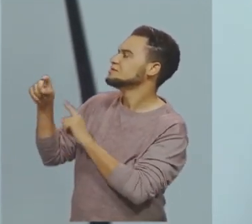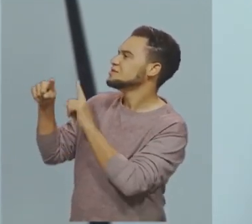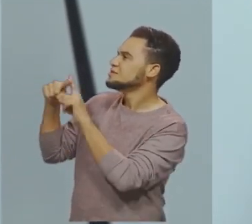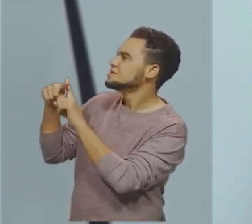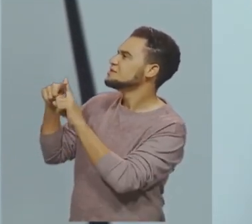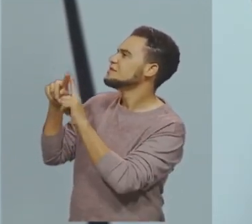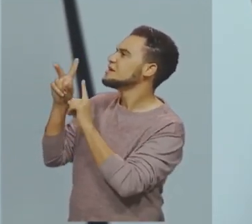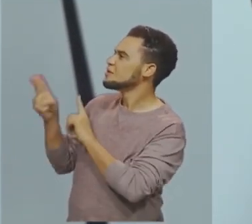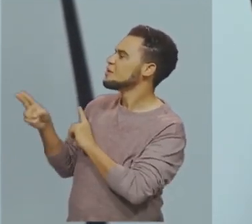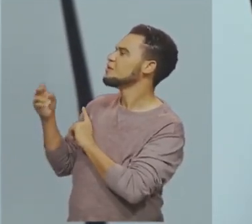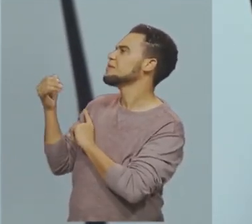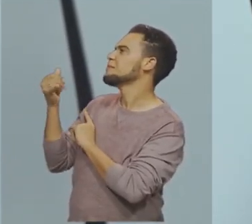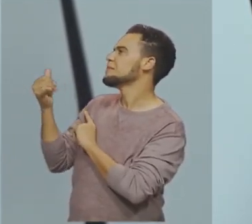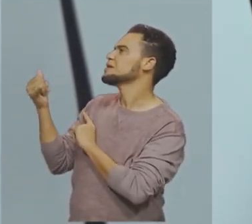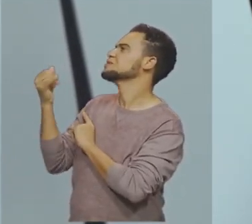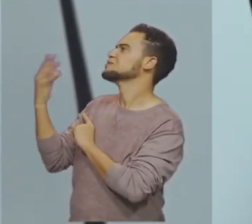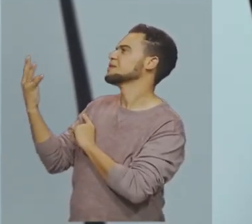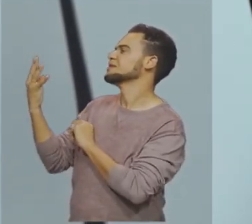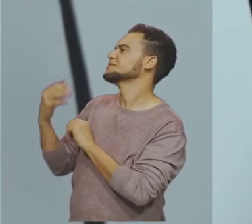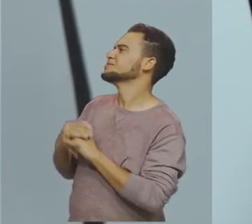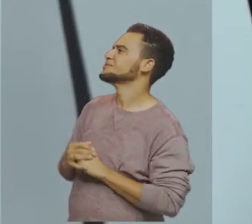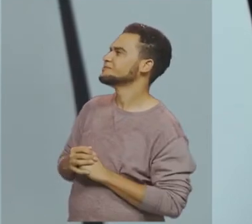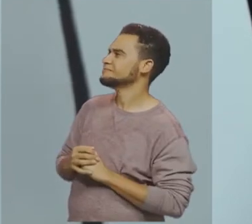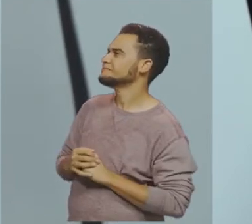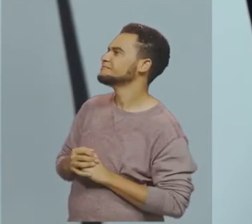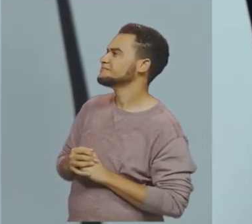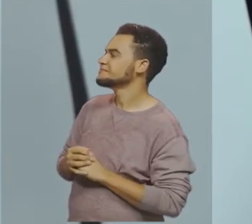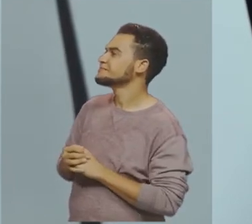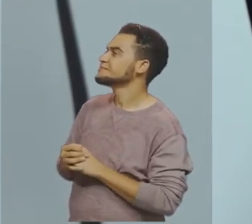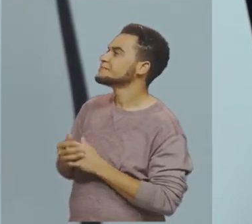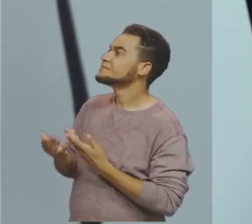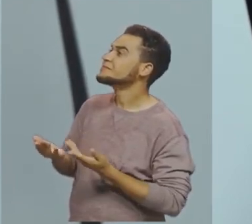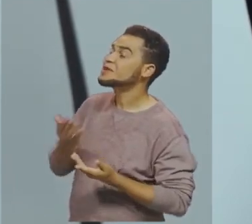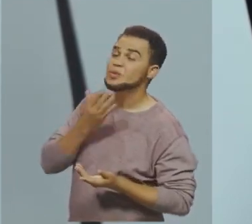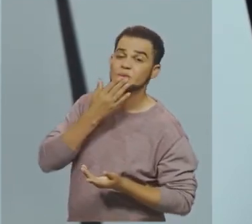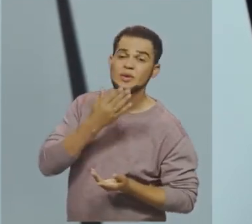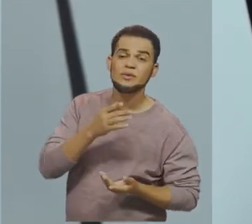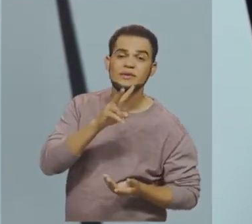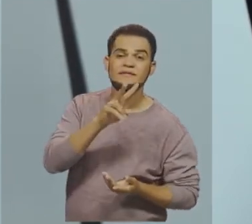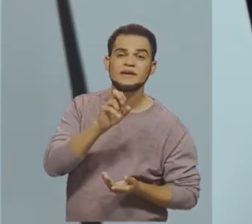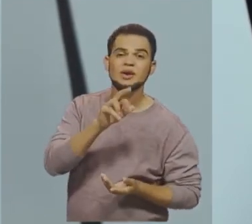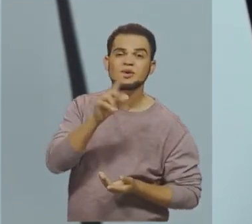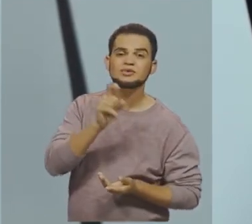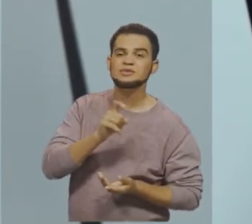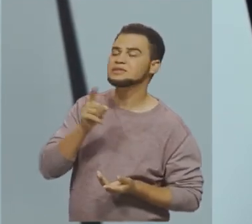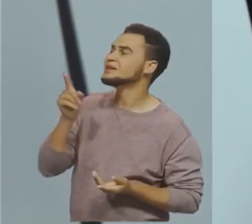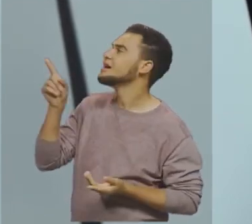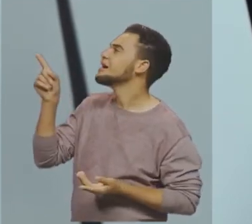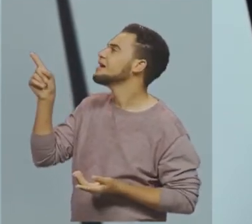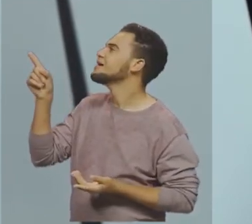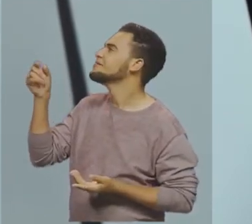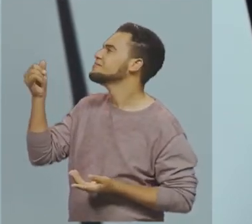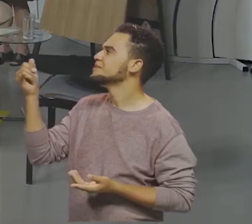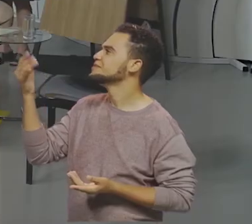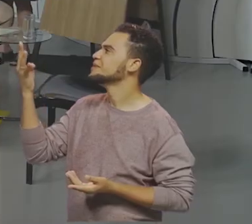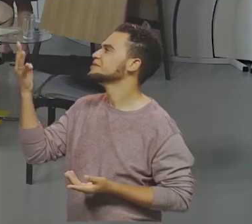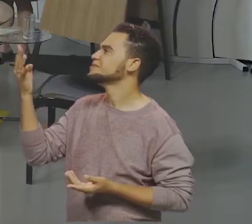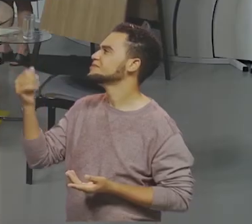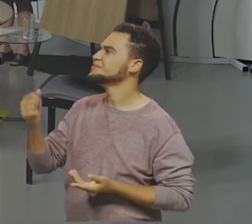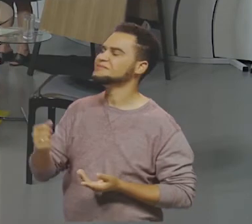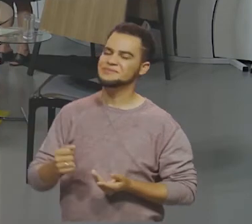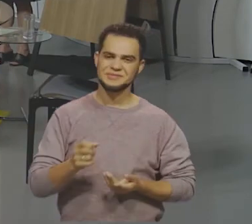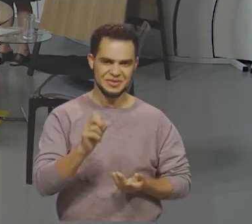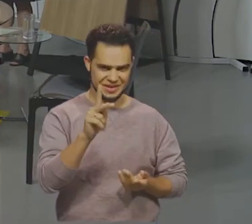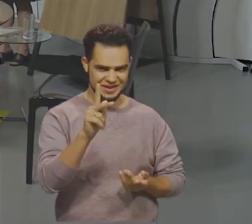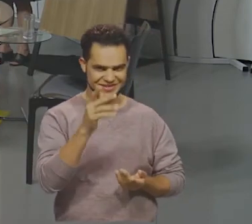fica igual a menos 4. Então, qual que é o valor de x? Menos 4, né? Ok?